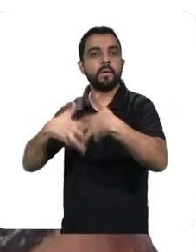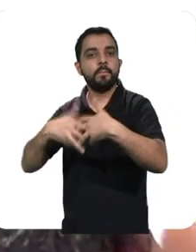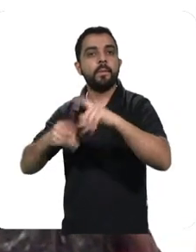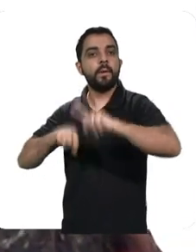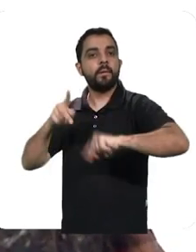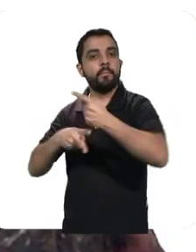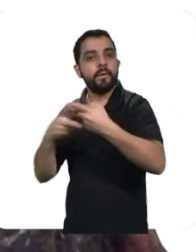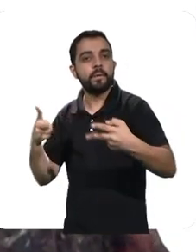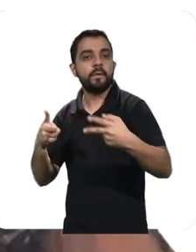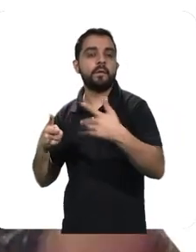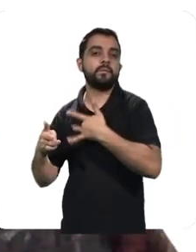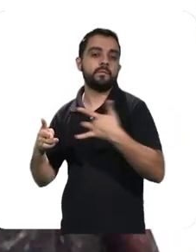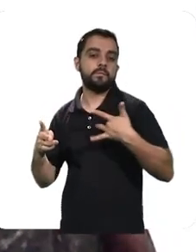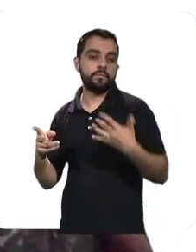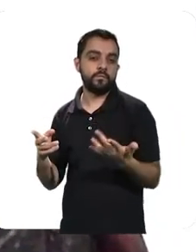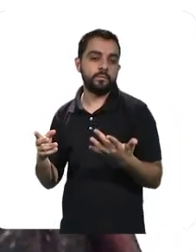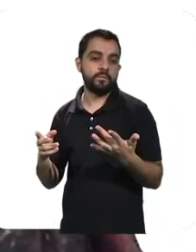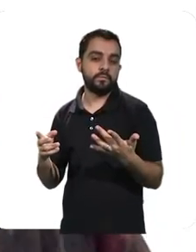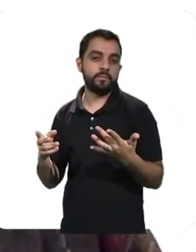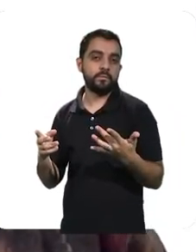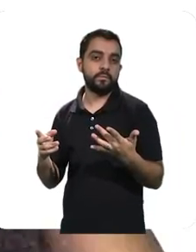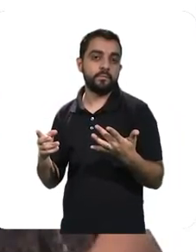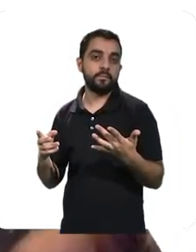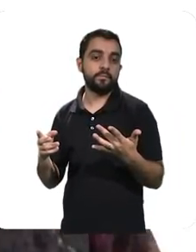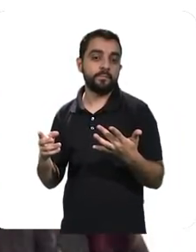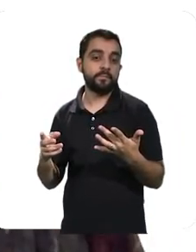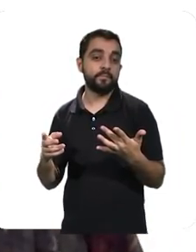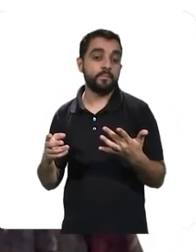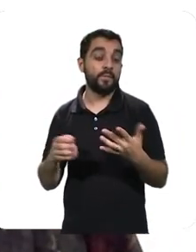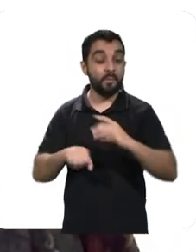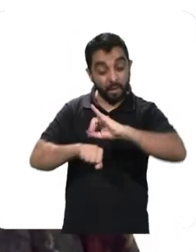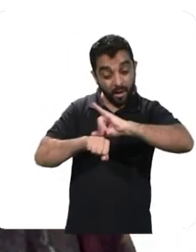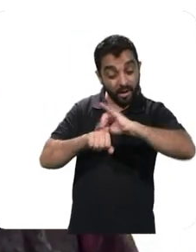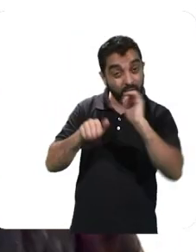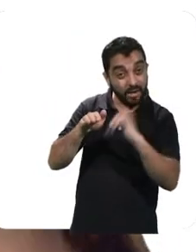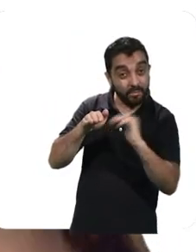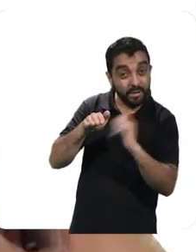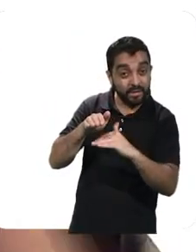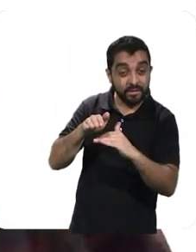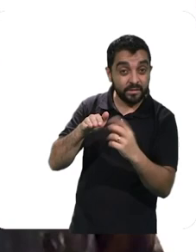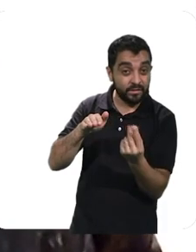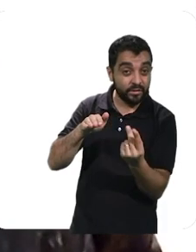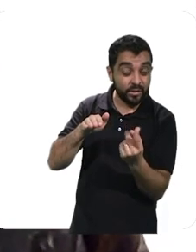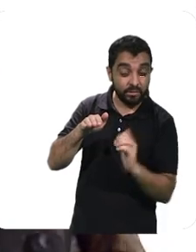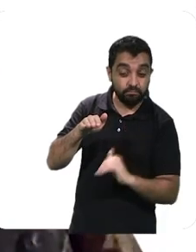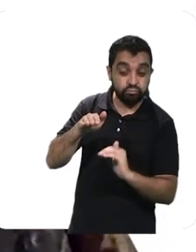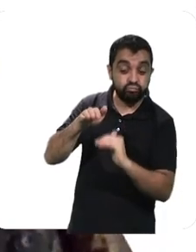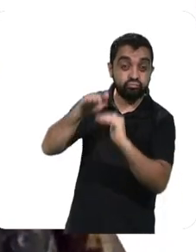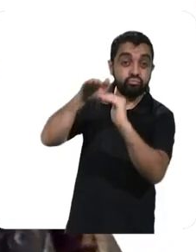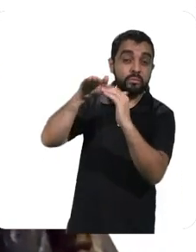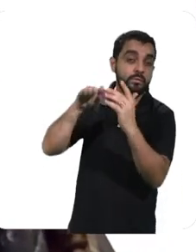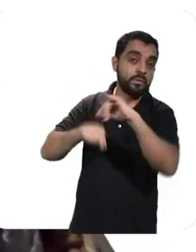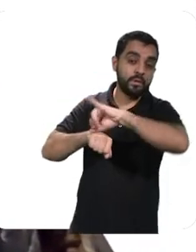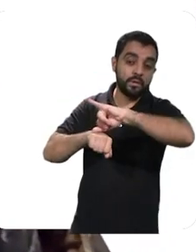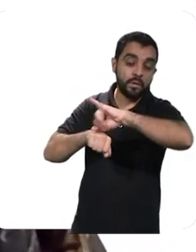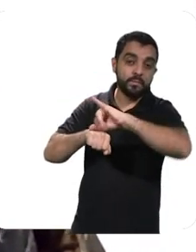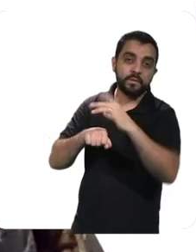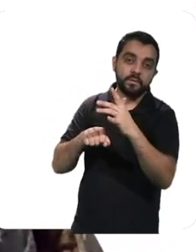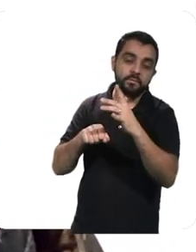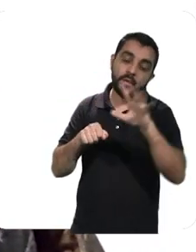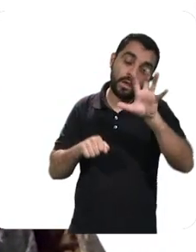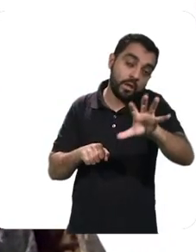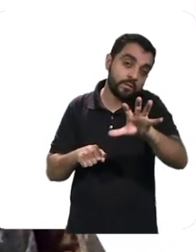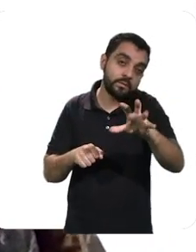ilusão que o mundo não é assim, né? A ordem social capitalista é assim, né? As